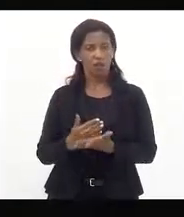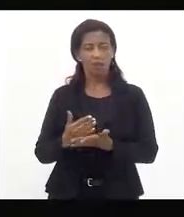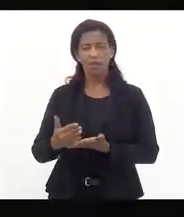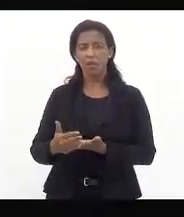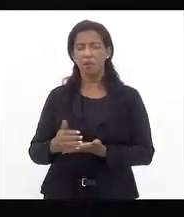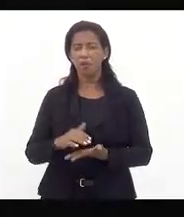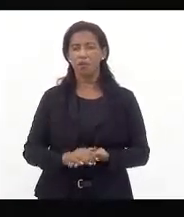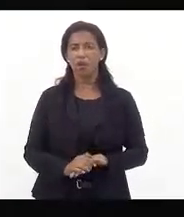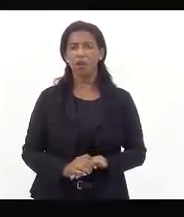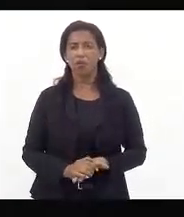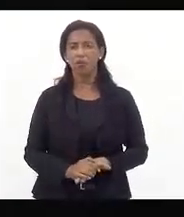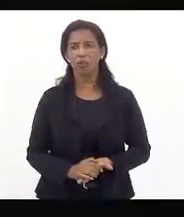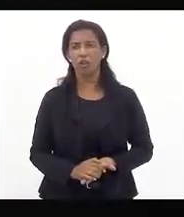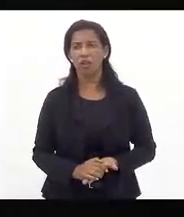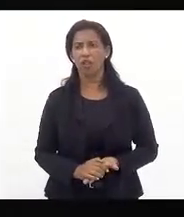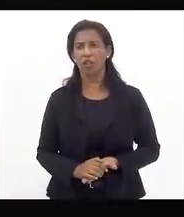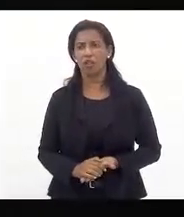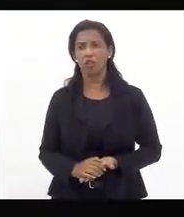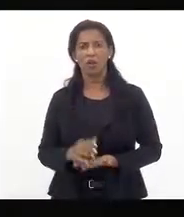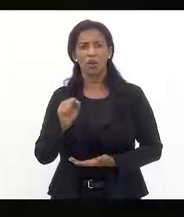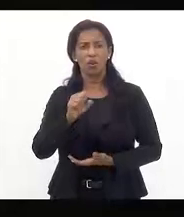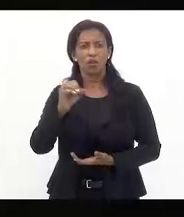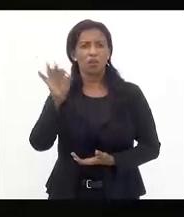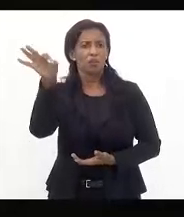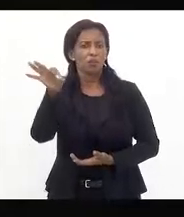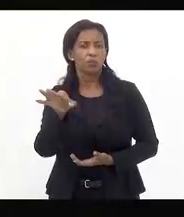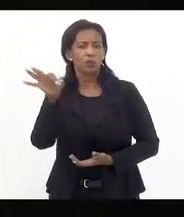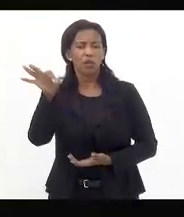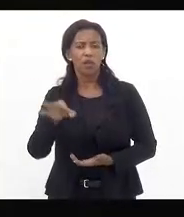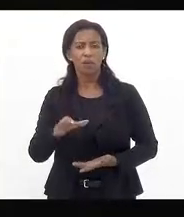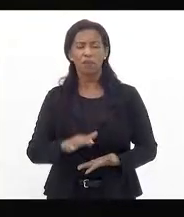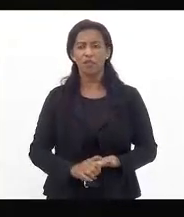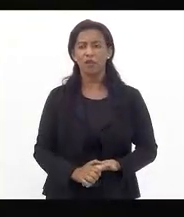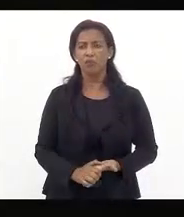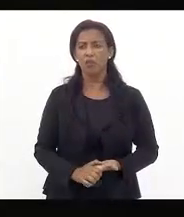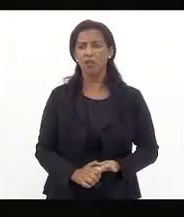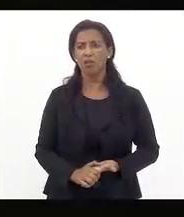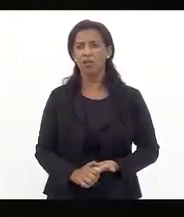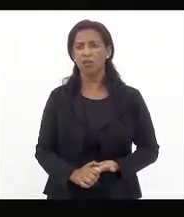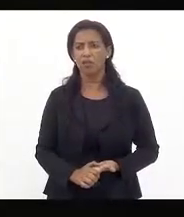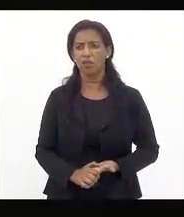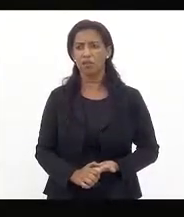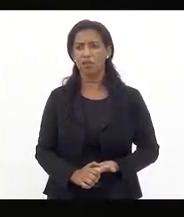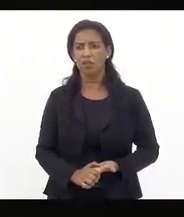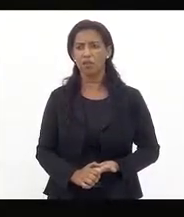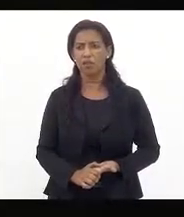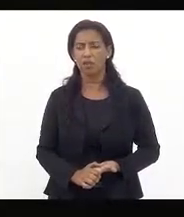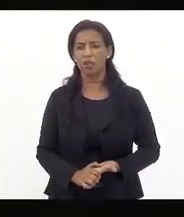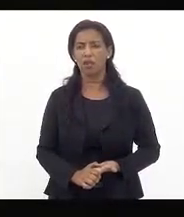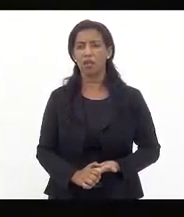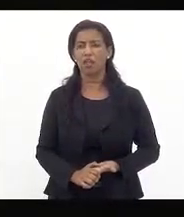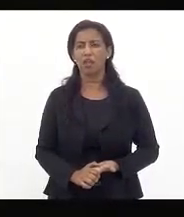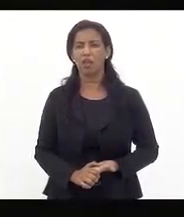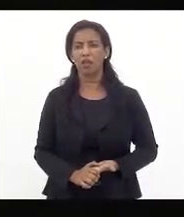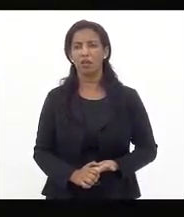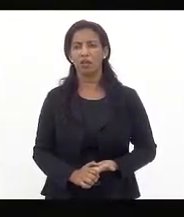dívida em 4 anos aumentou 80%, são 200 bilhões. Não